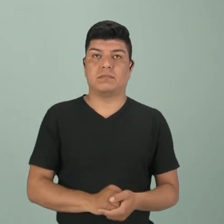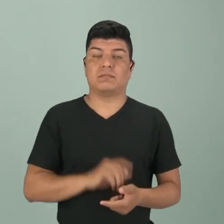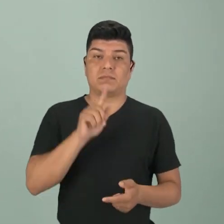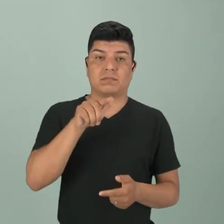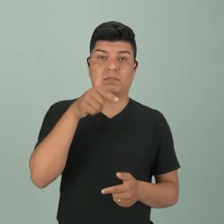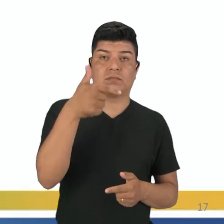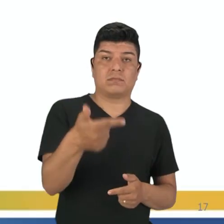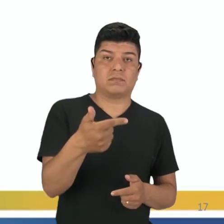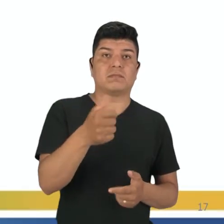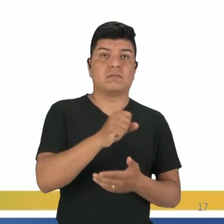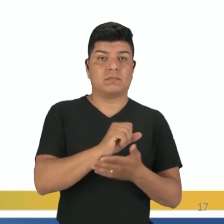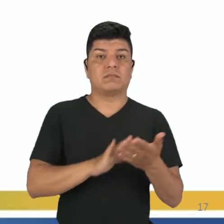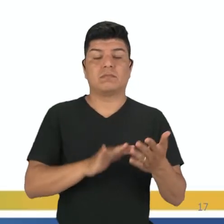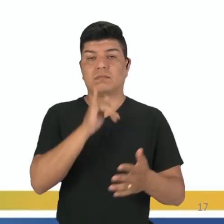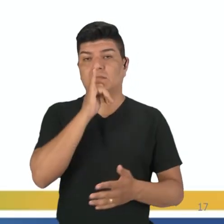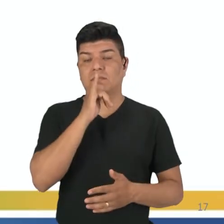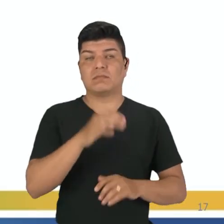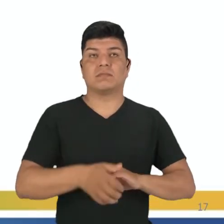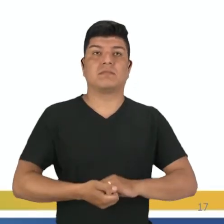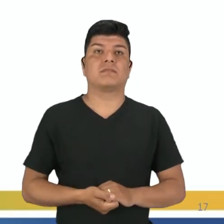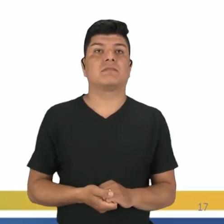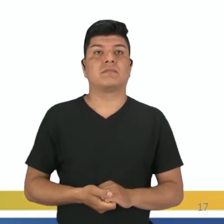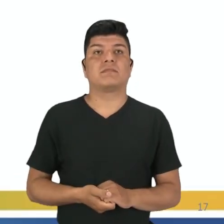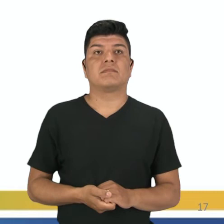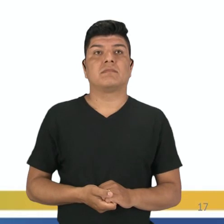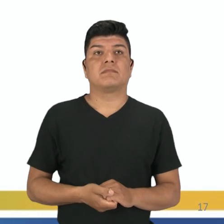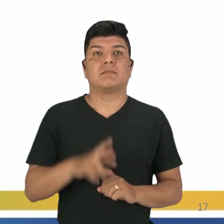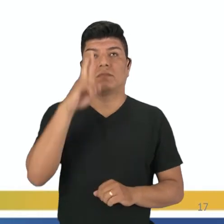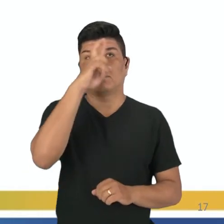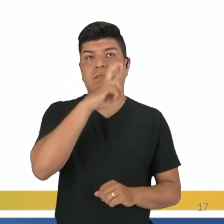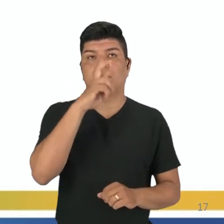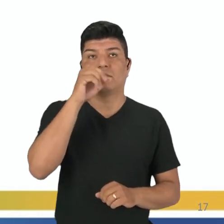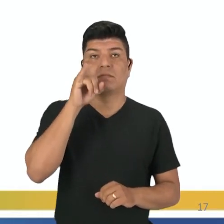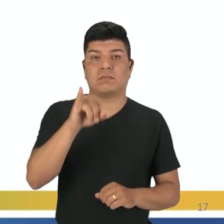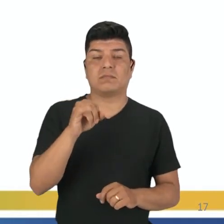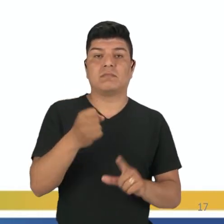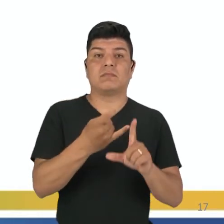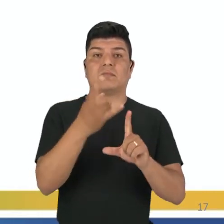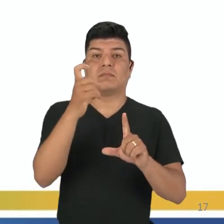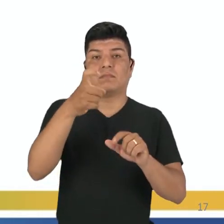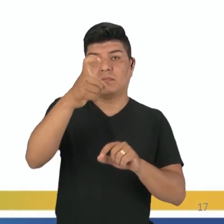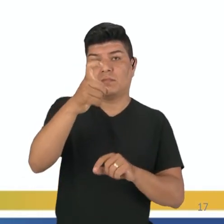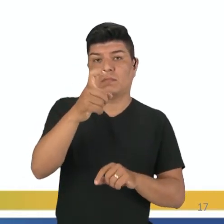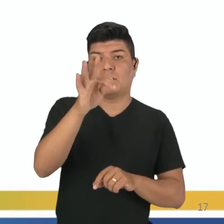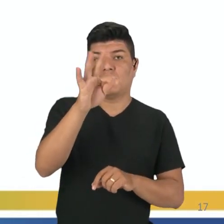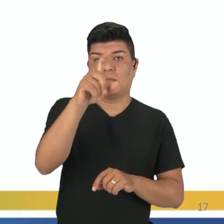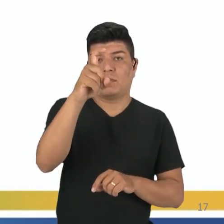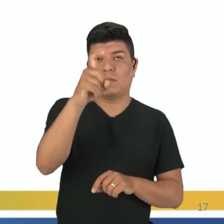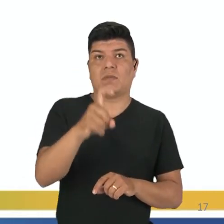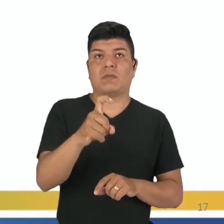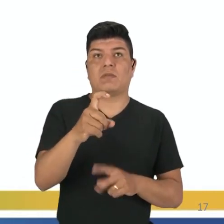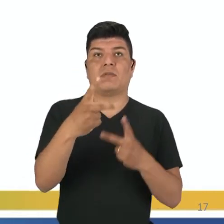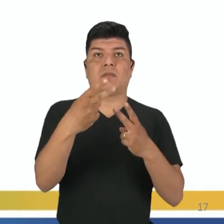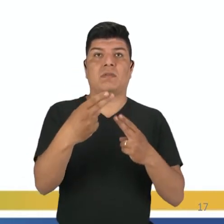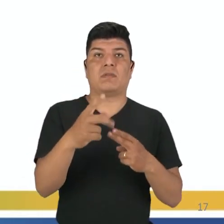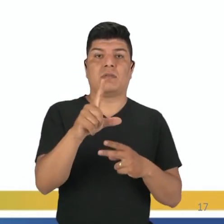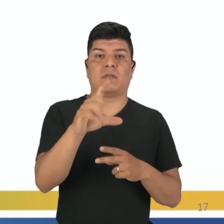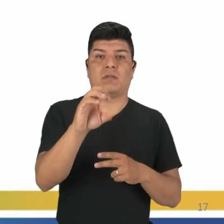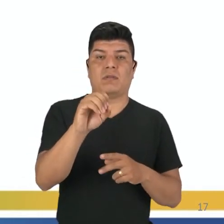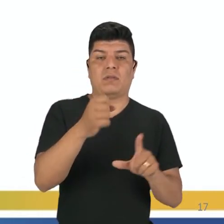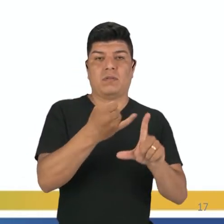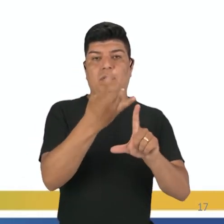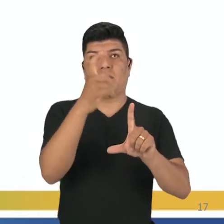para o próximo exemplo, né? Terceiro exemplo. Verifique se a função f de x igual log de